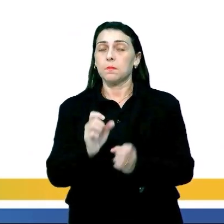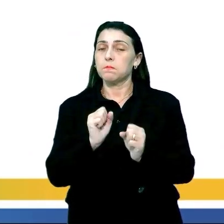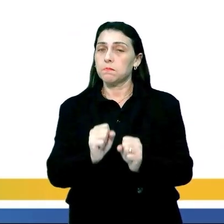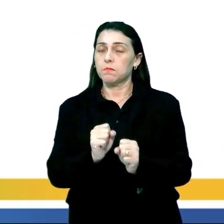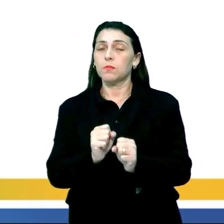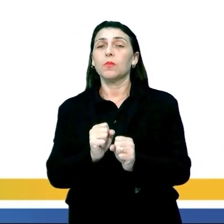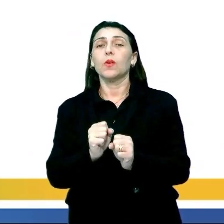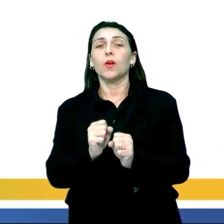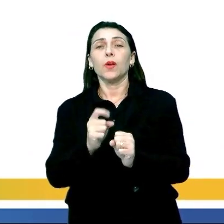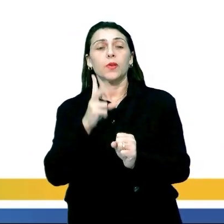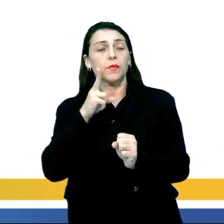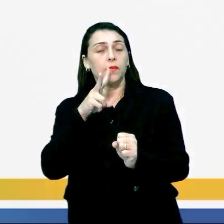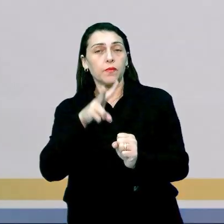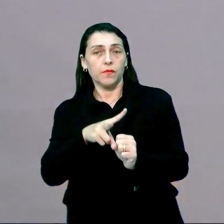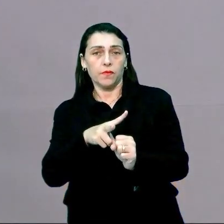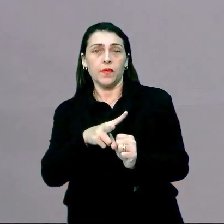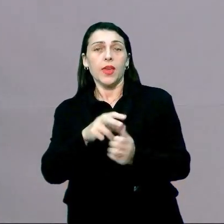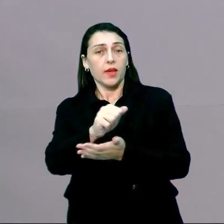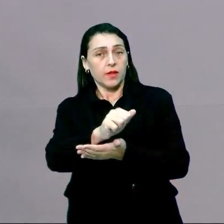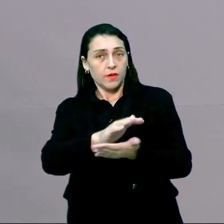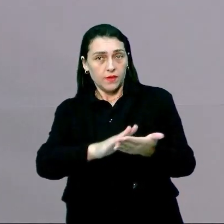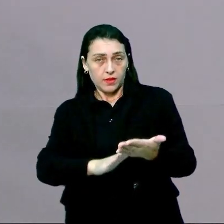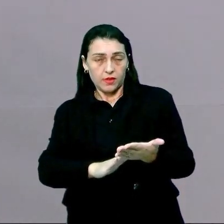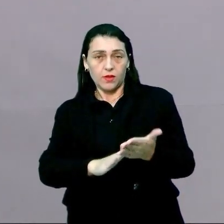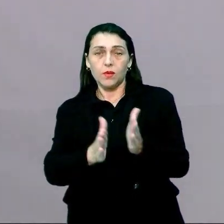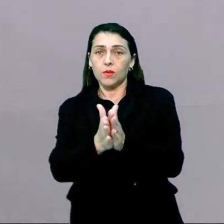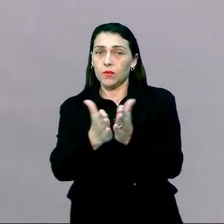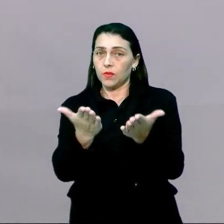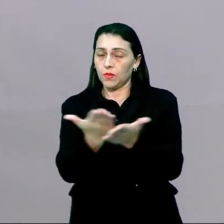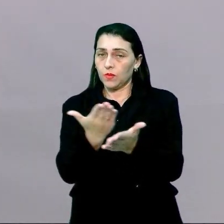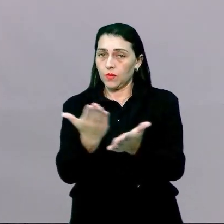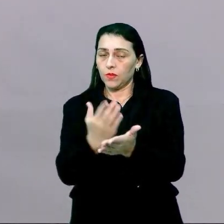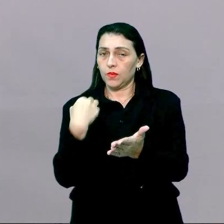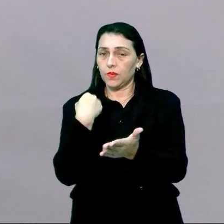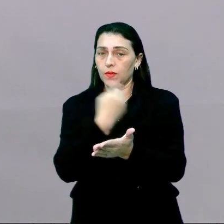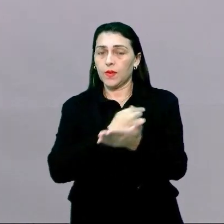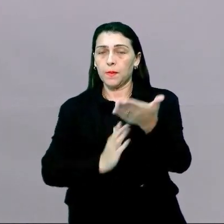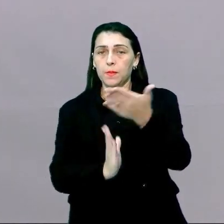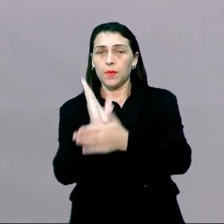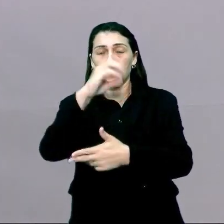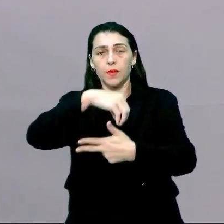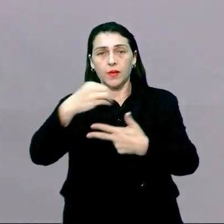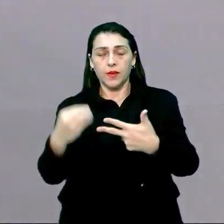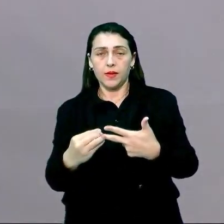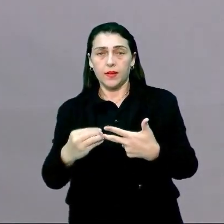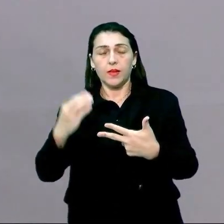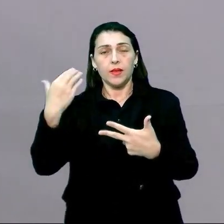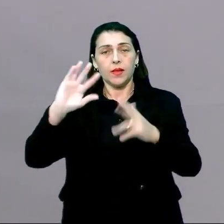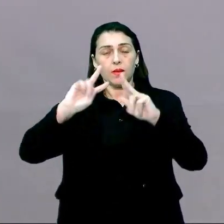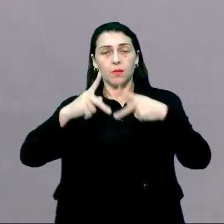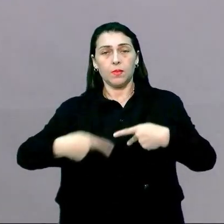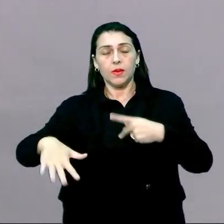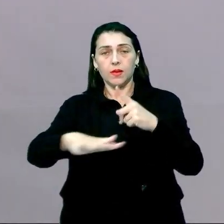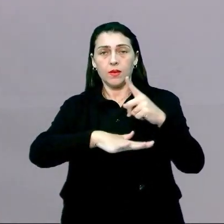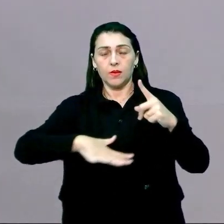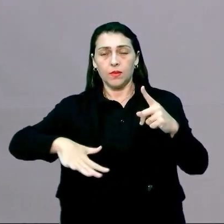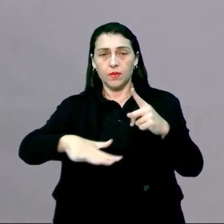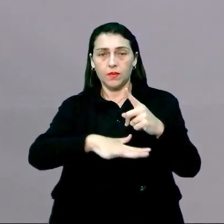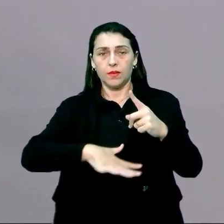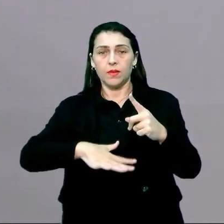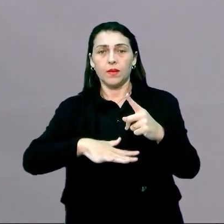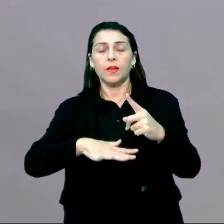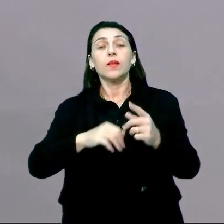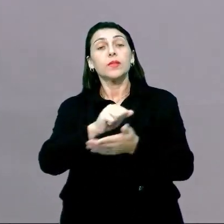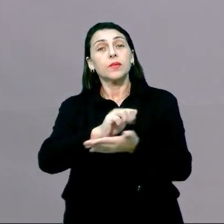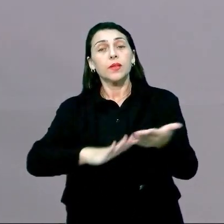podem acompanhar toda a atividade no nosso livro, A Prova Enem, Ciências Humanas e Sociais Aplicadas, e a